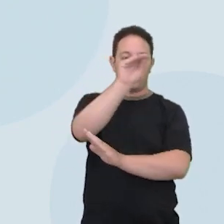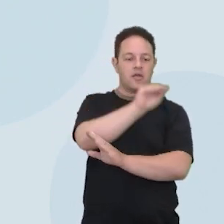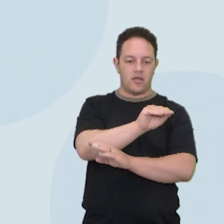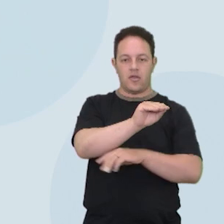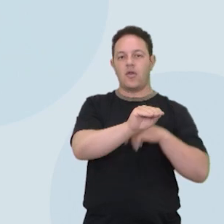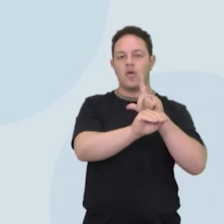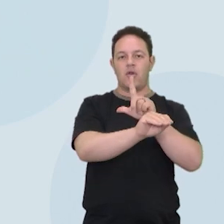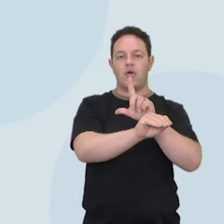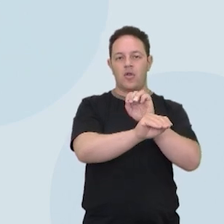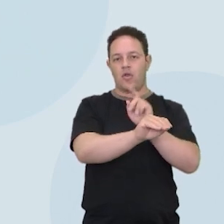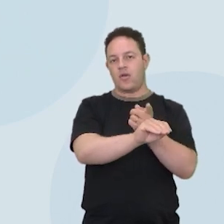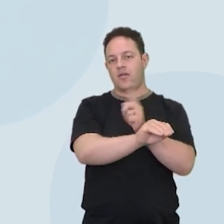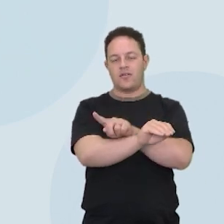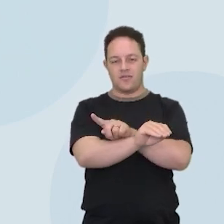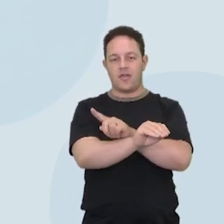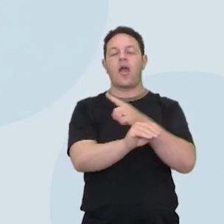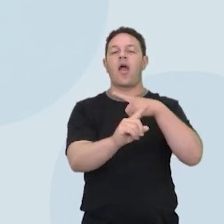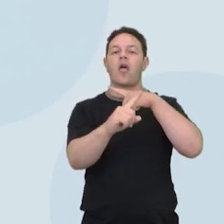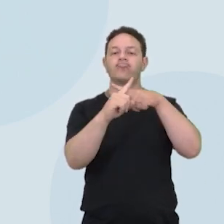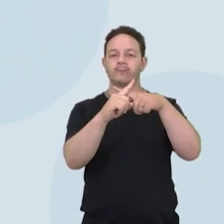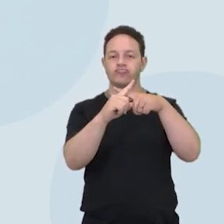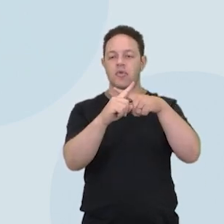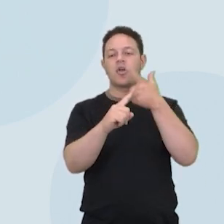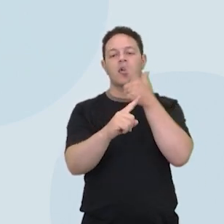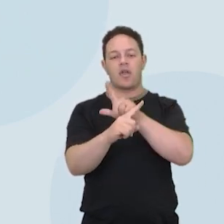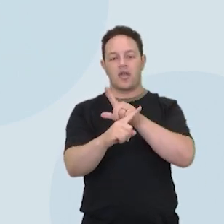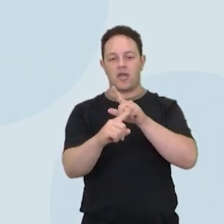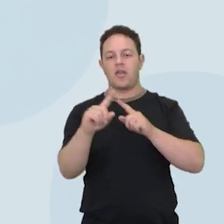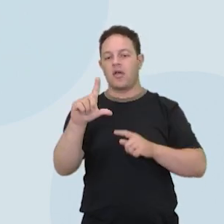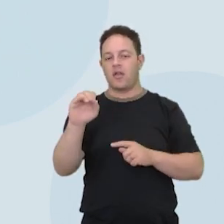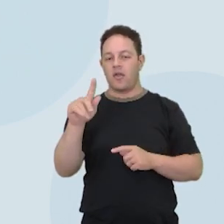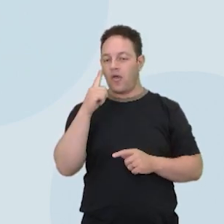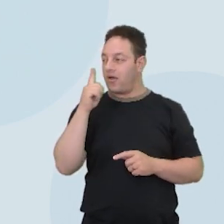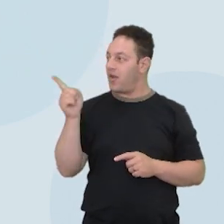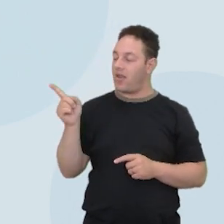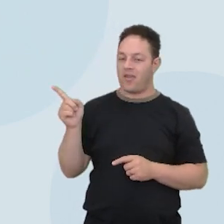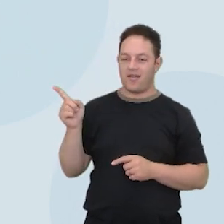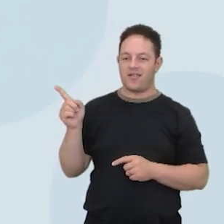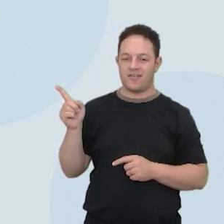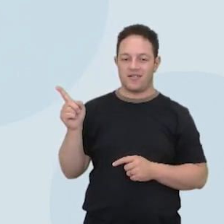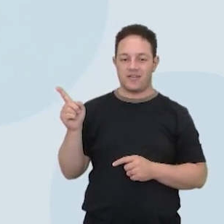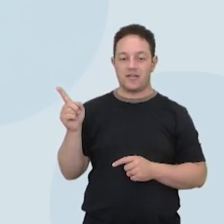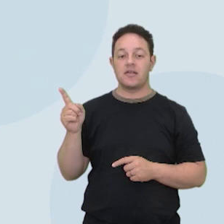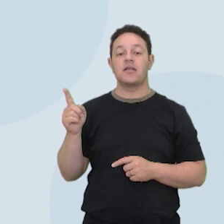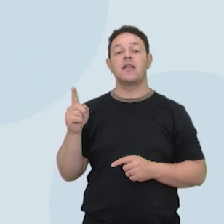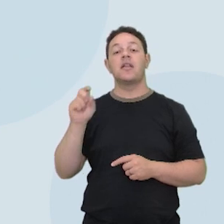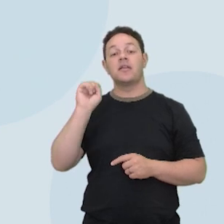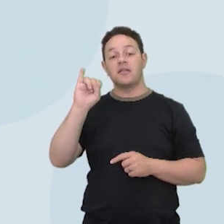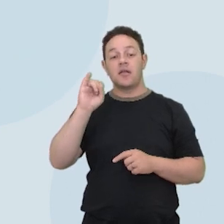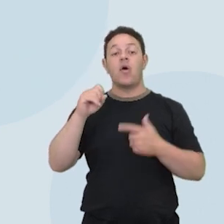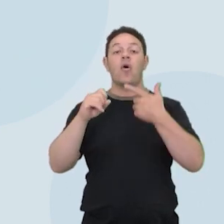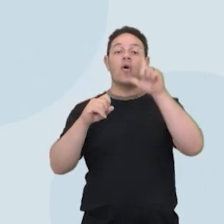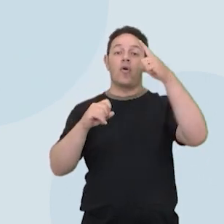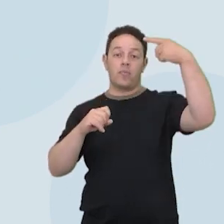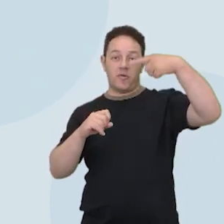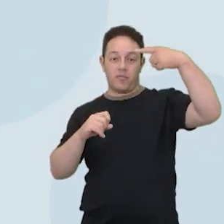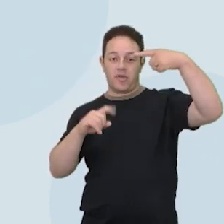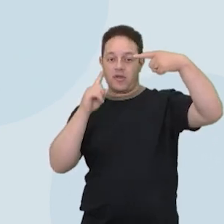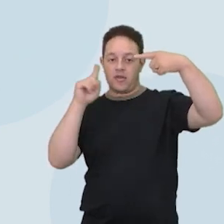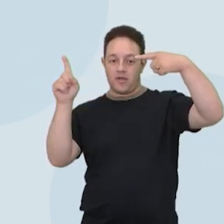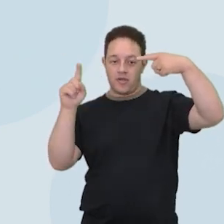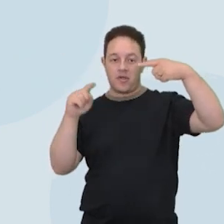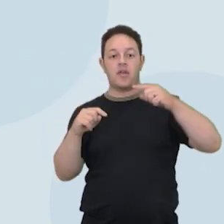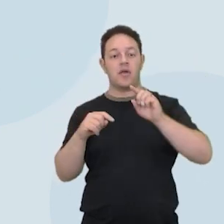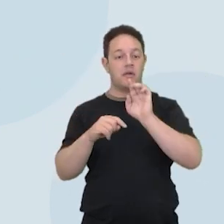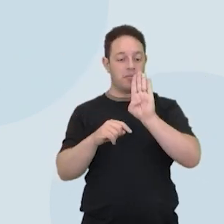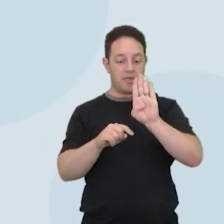do logaritmo. E aí multiplica o valor do logaritmo. Quando eu tenho um produto de logaritmando aqui, eu